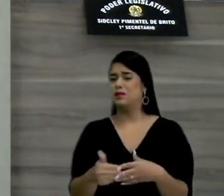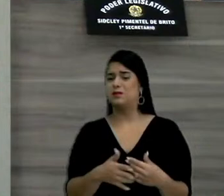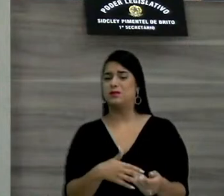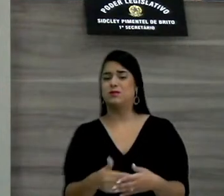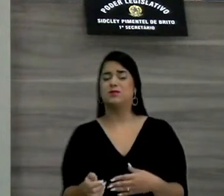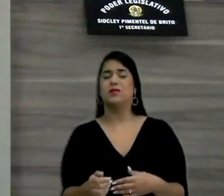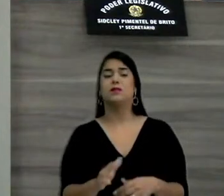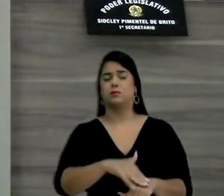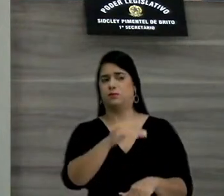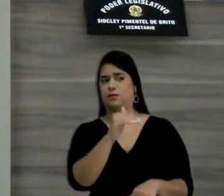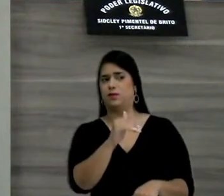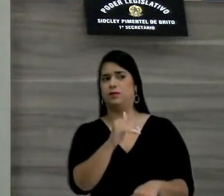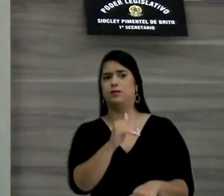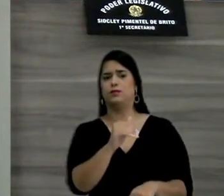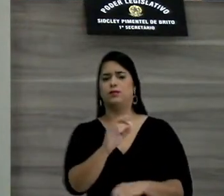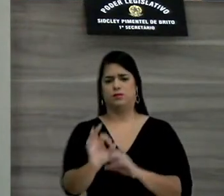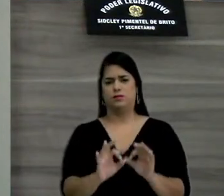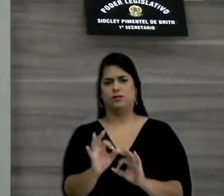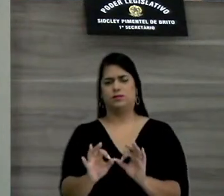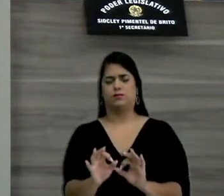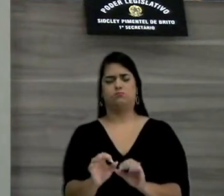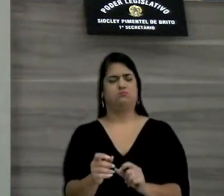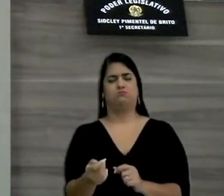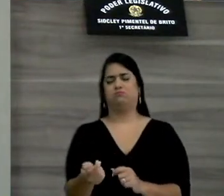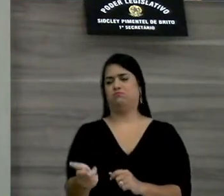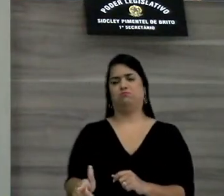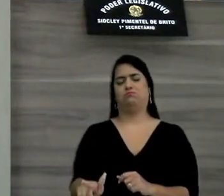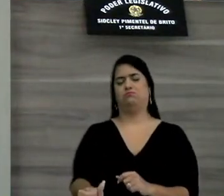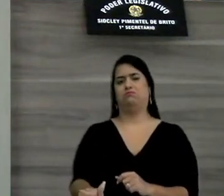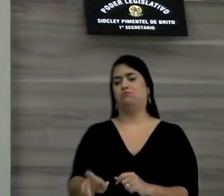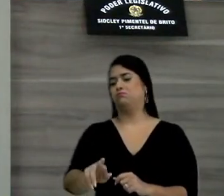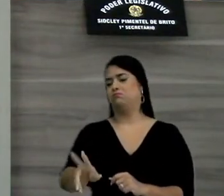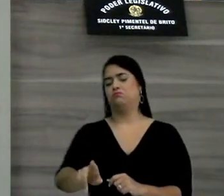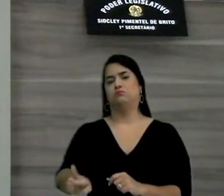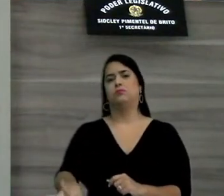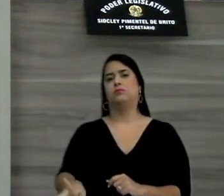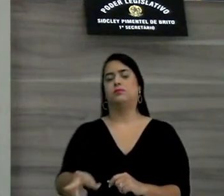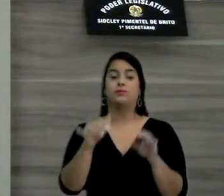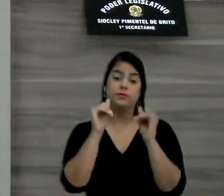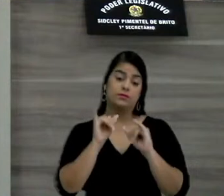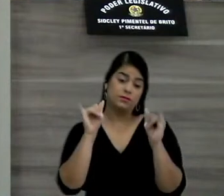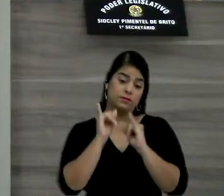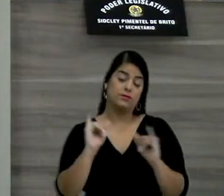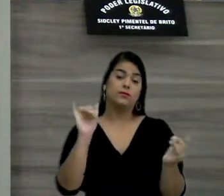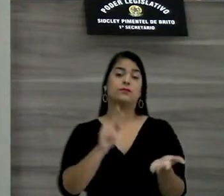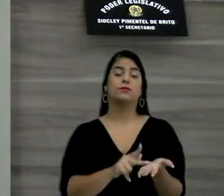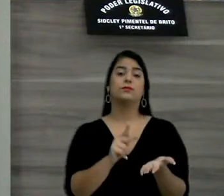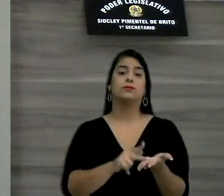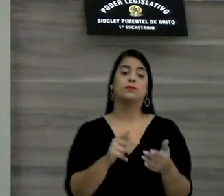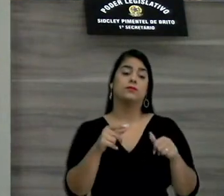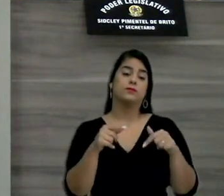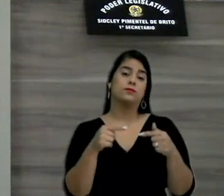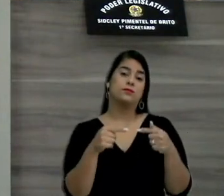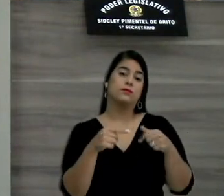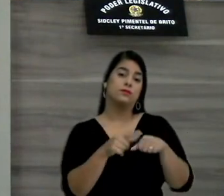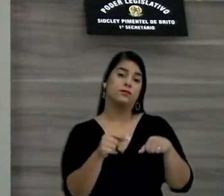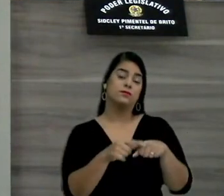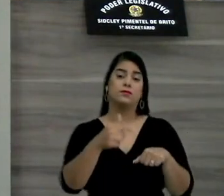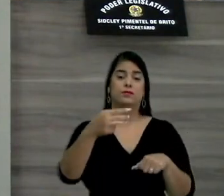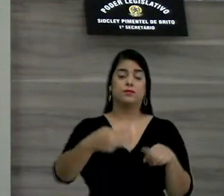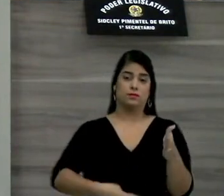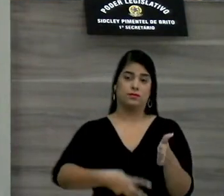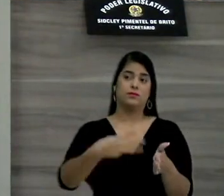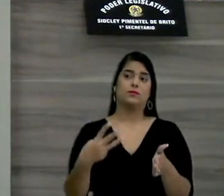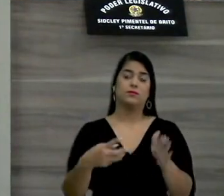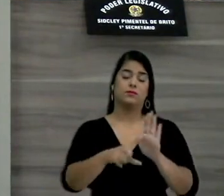complementares por este órgão assim determina o arquivamento da presente notícia de fato nos termos do artigo Tero